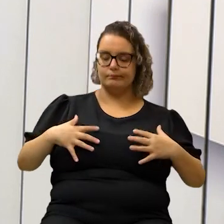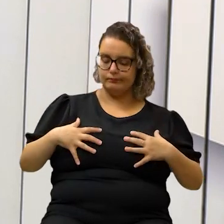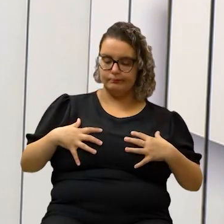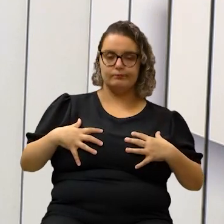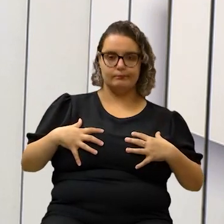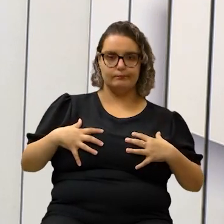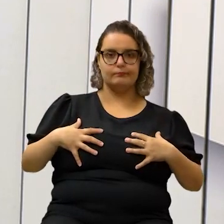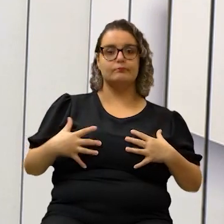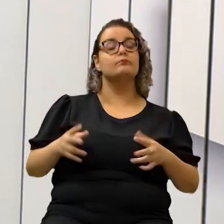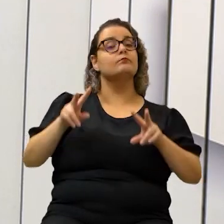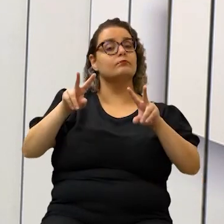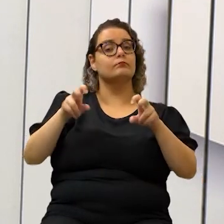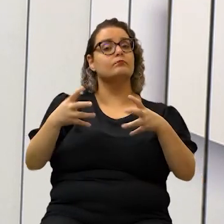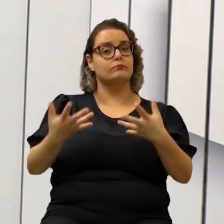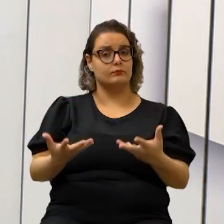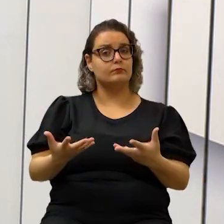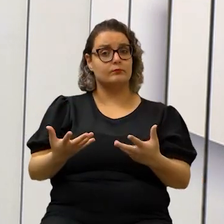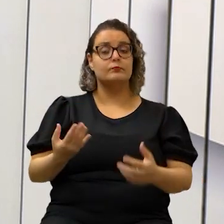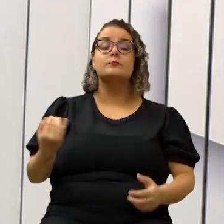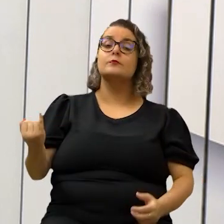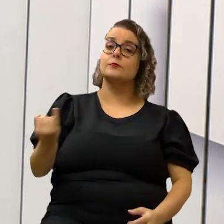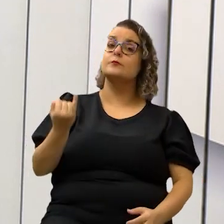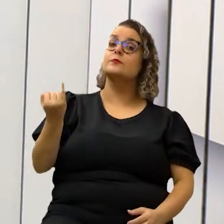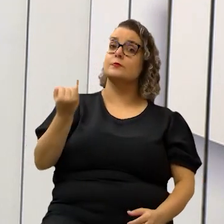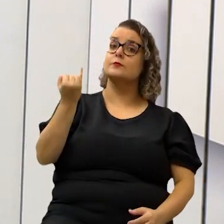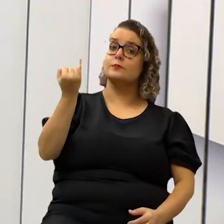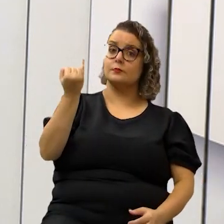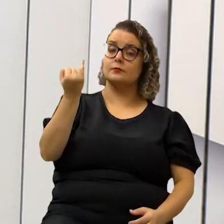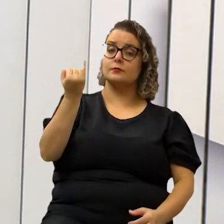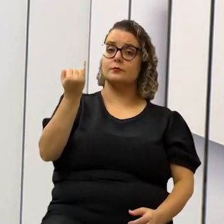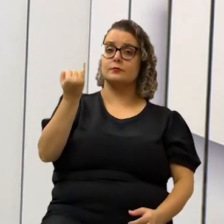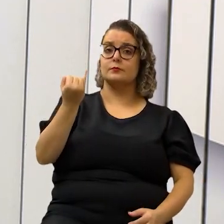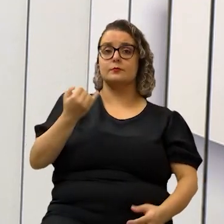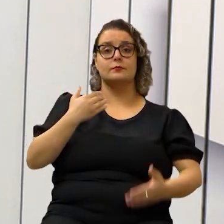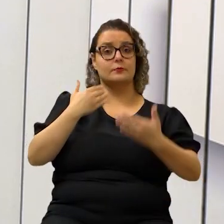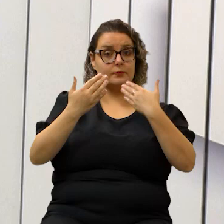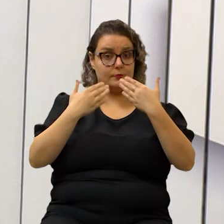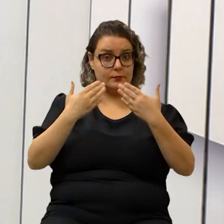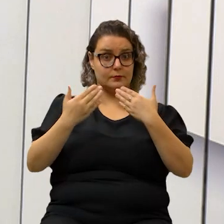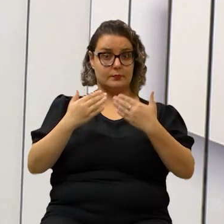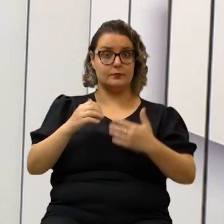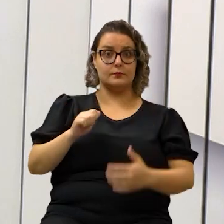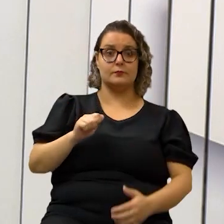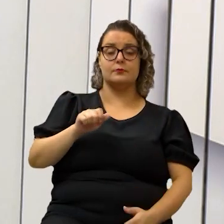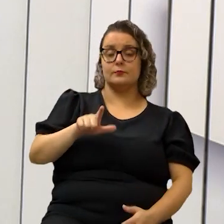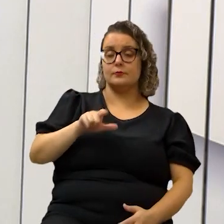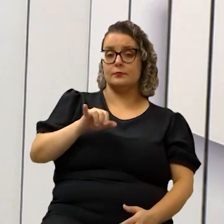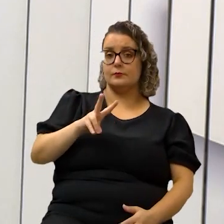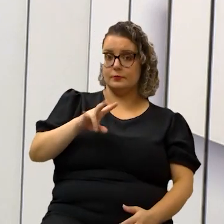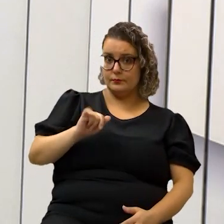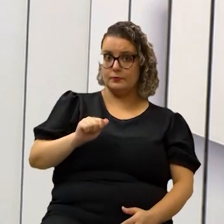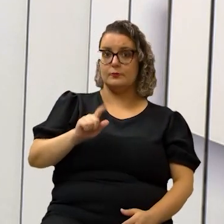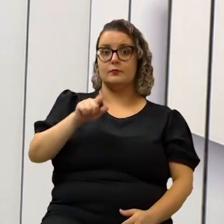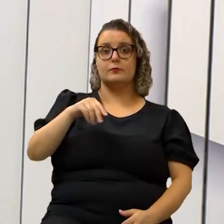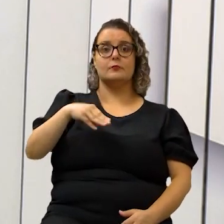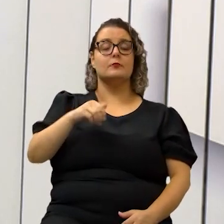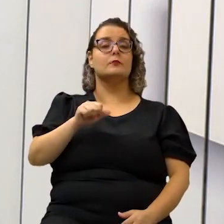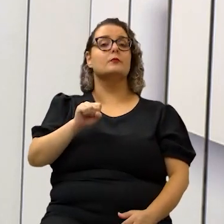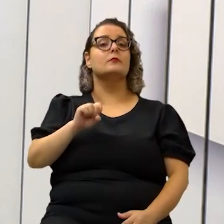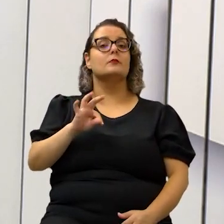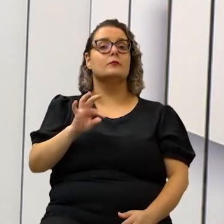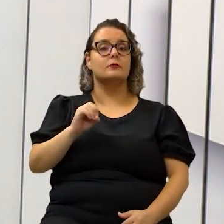alterações nas mamas. Sobre esse assunto de extrema importância, eu vou conversar com a Lívia Cons, que